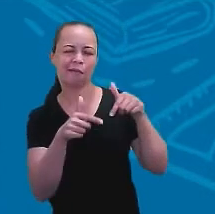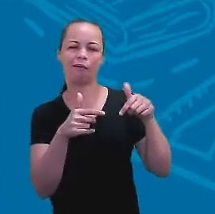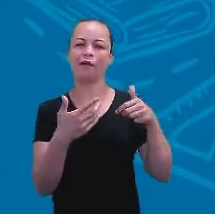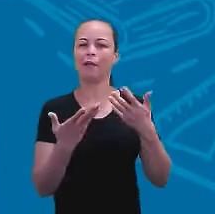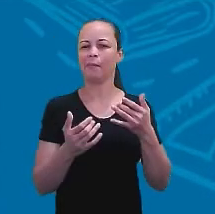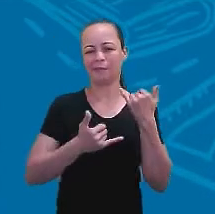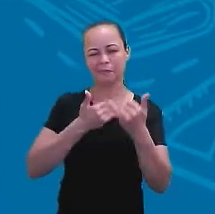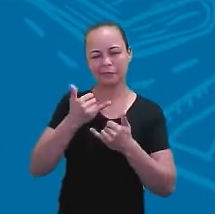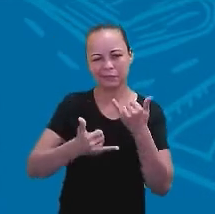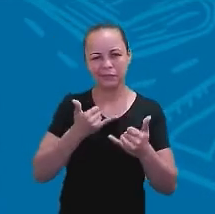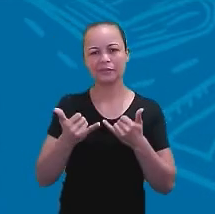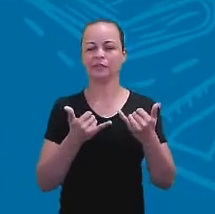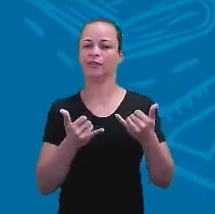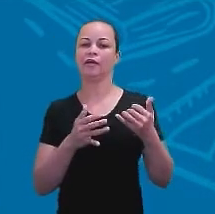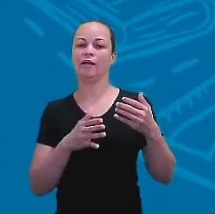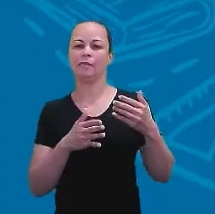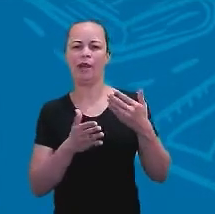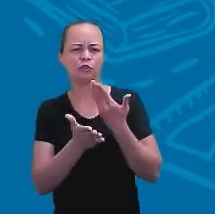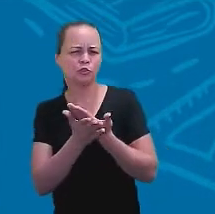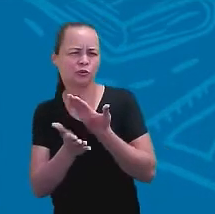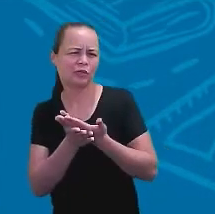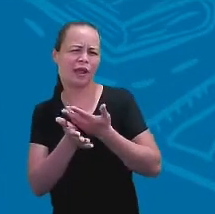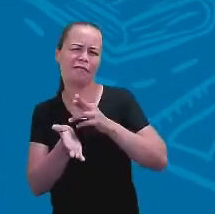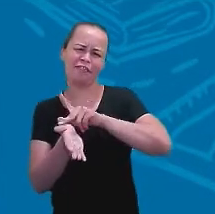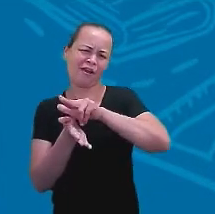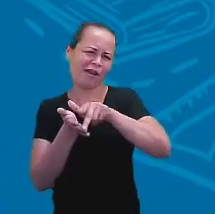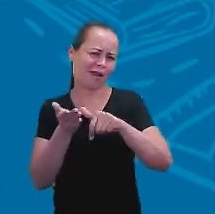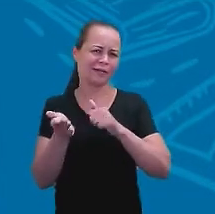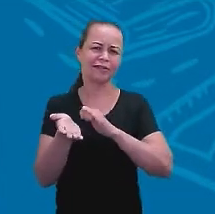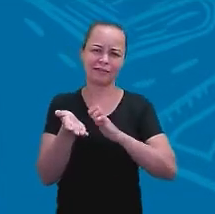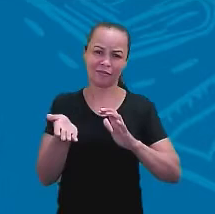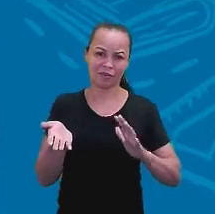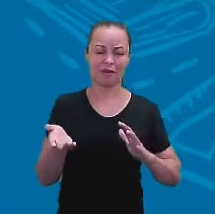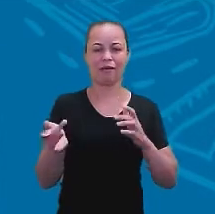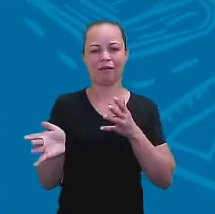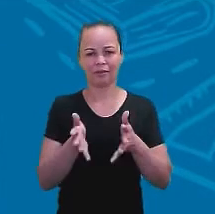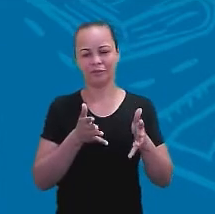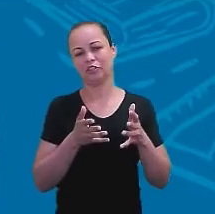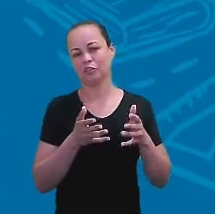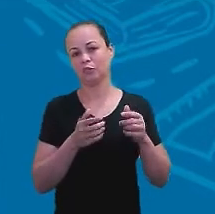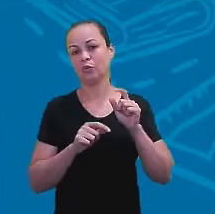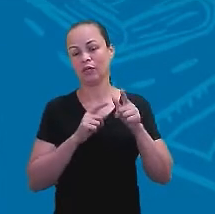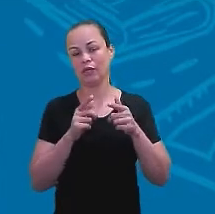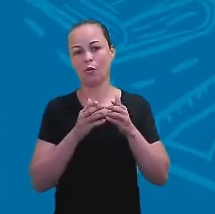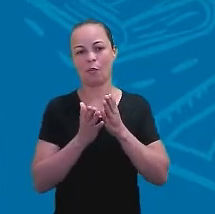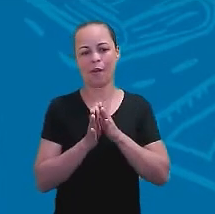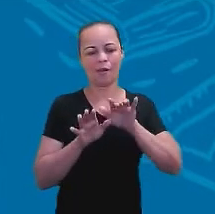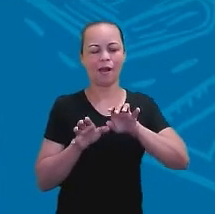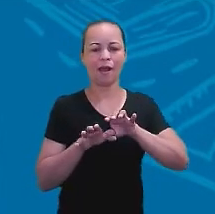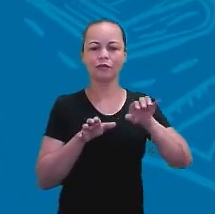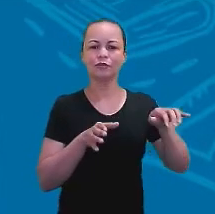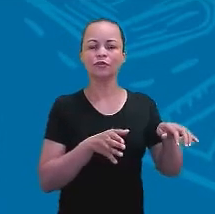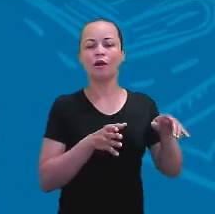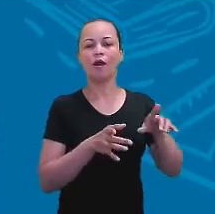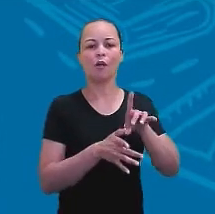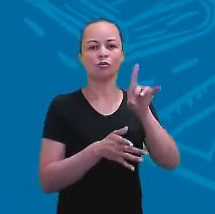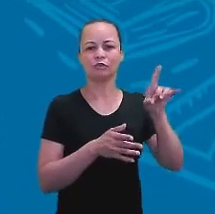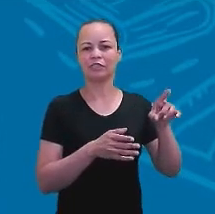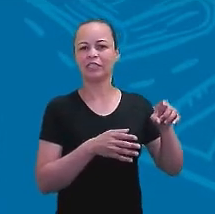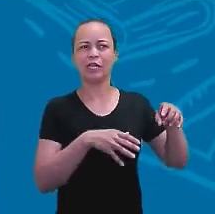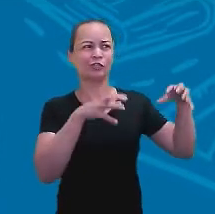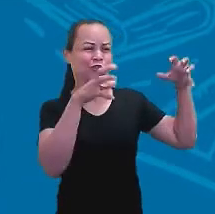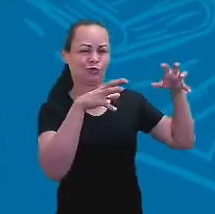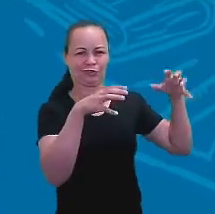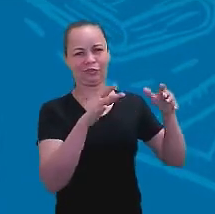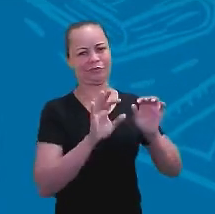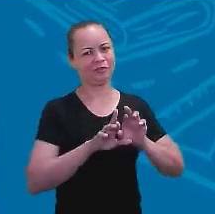para brincar, para estudar, para fazer as nossas atividades, do que quando comparado a um dia em que o sol ele não